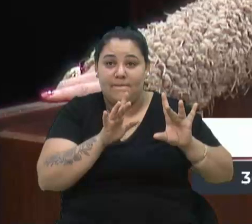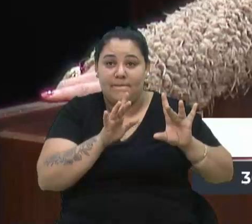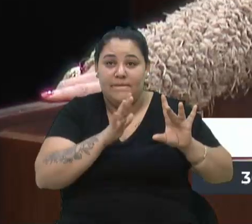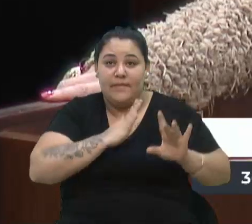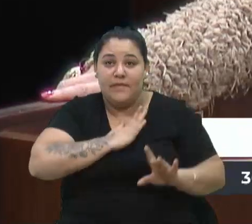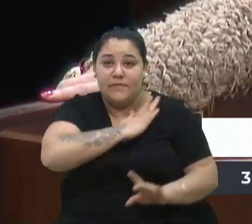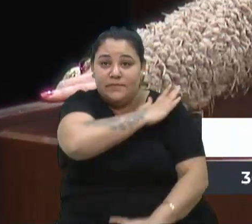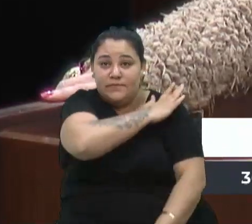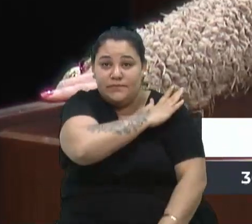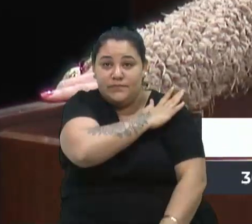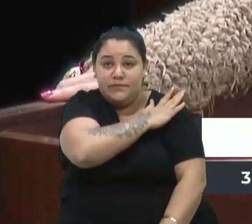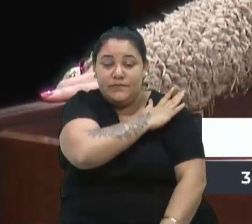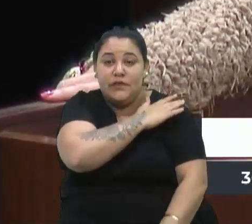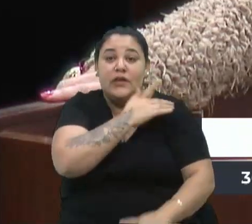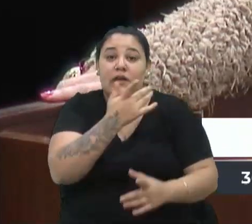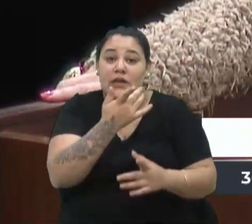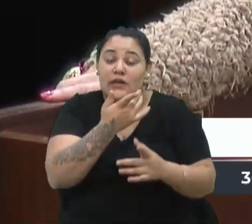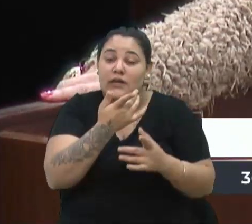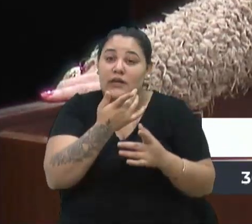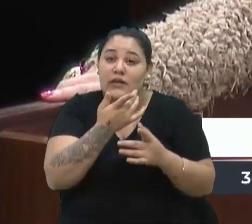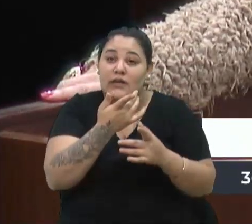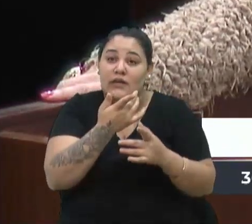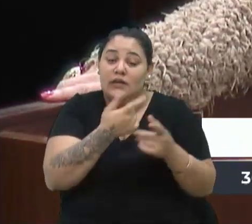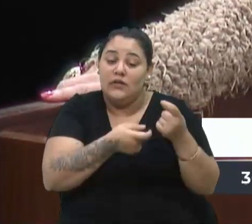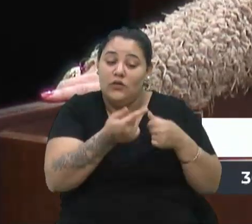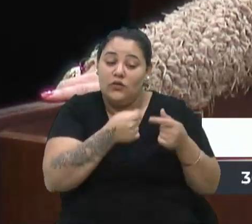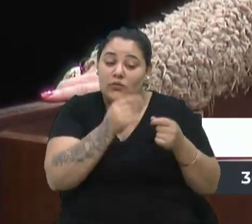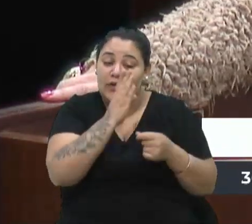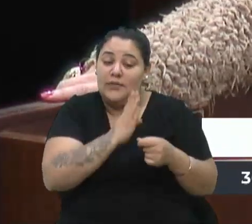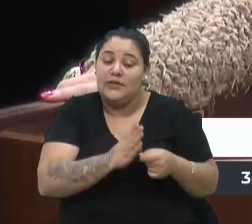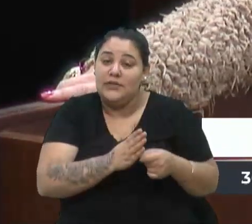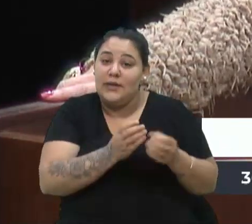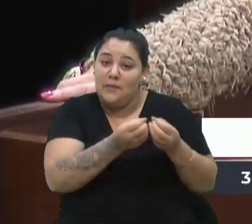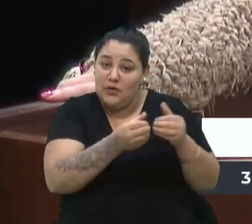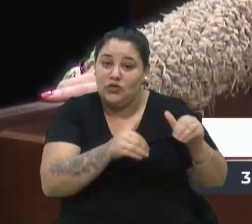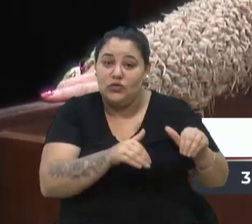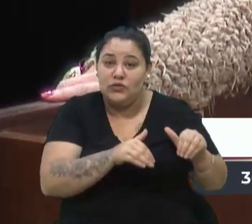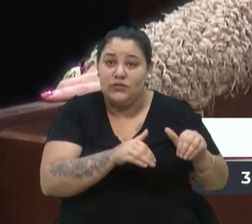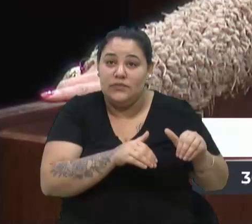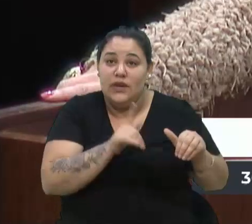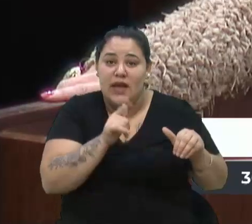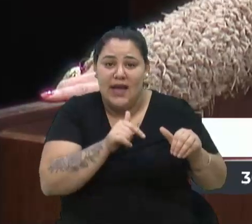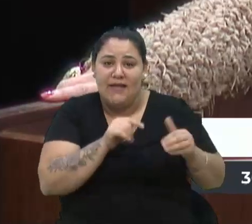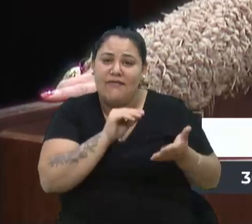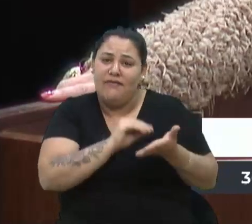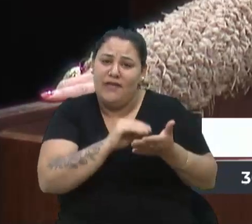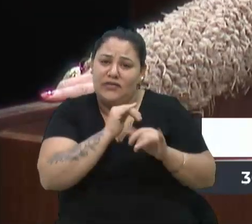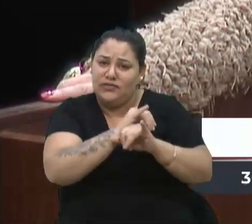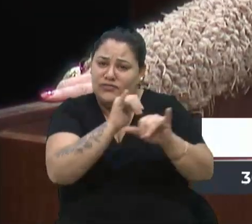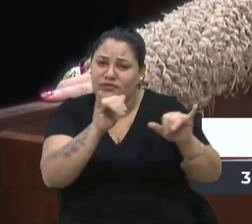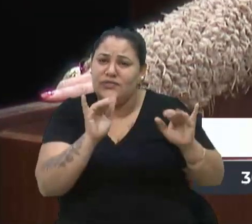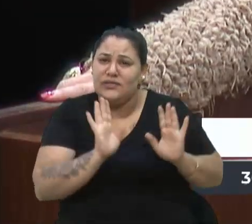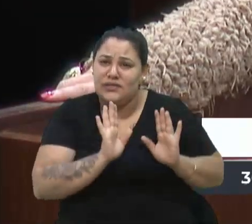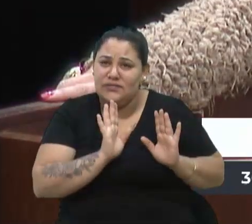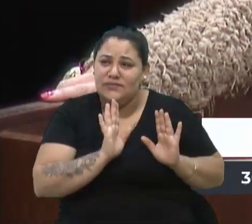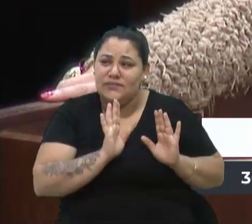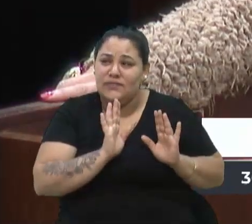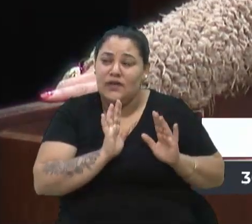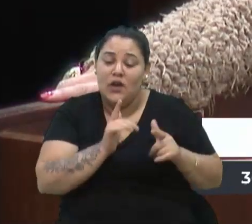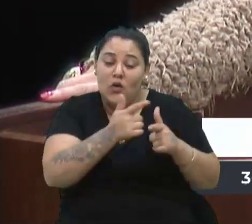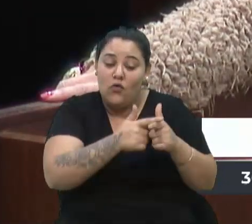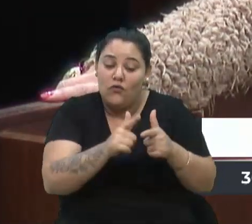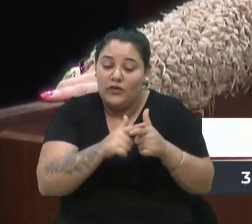da economia brasileira. Isso também é uma desinformação. O financiamento é para algumas